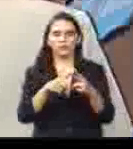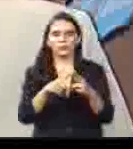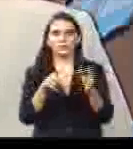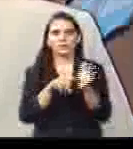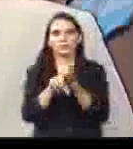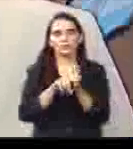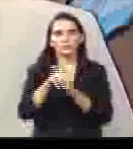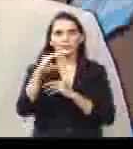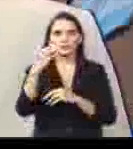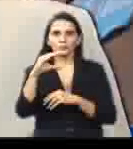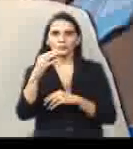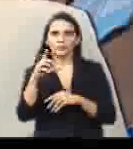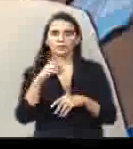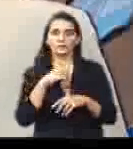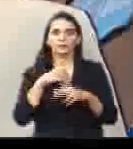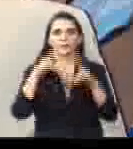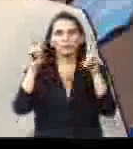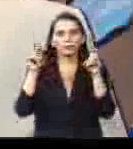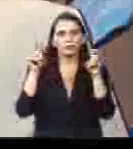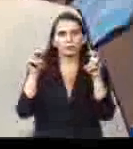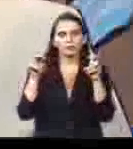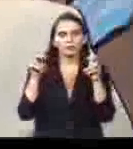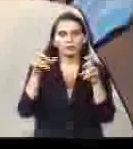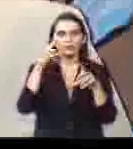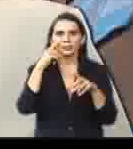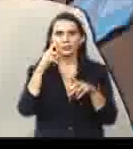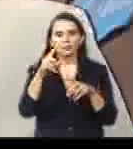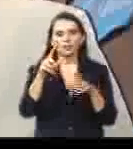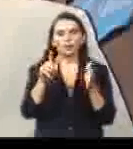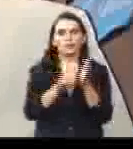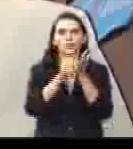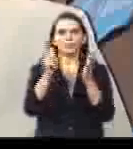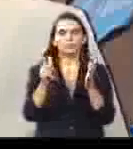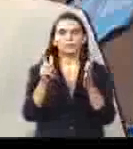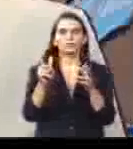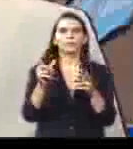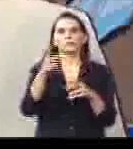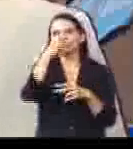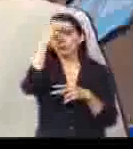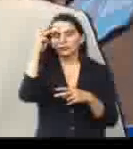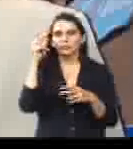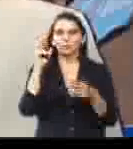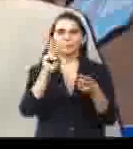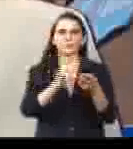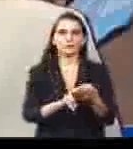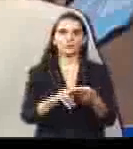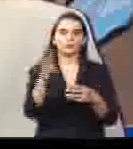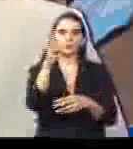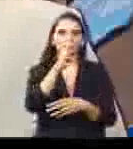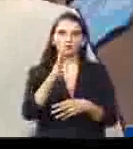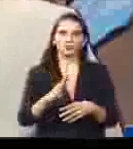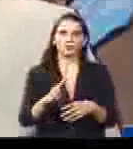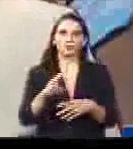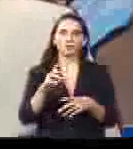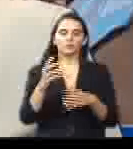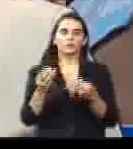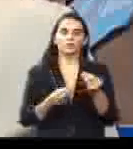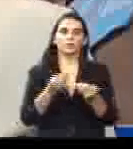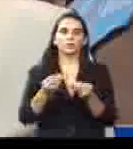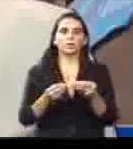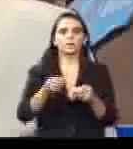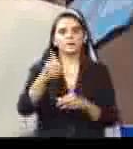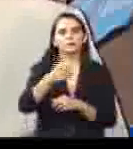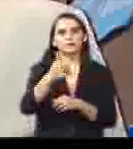iniciação científica e tem como tema imagens e fatos jornalísticos sobre o sistema prisional no Brasil, a partir de